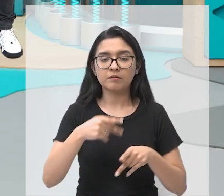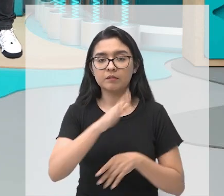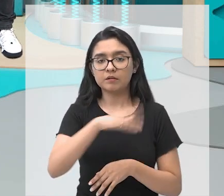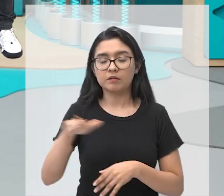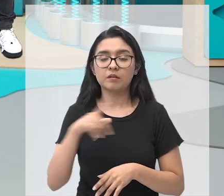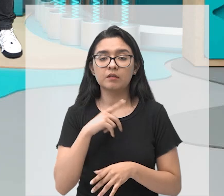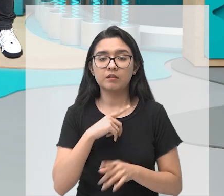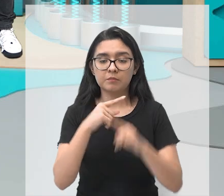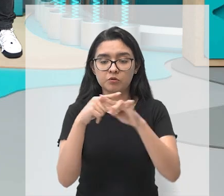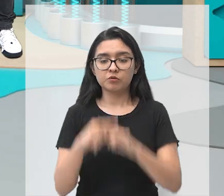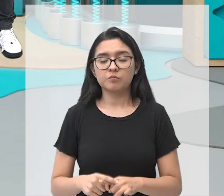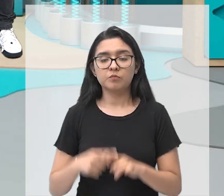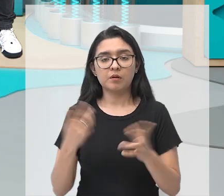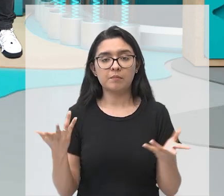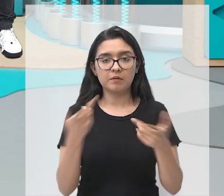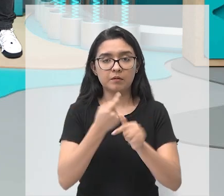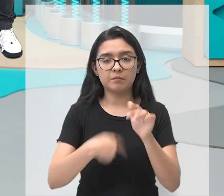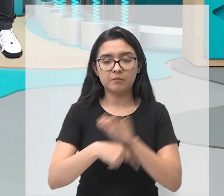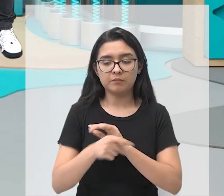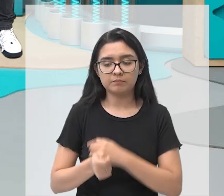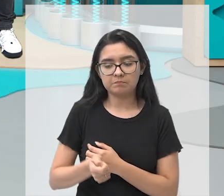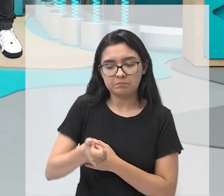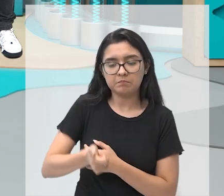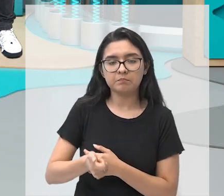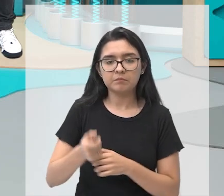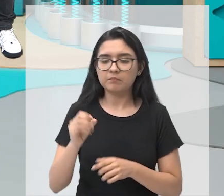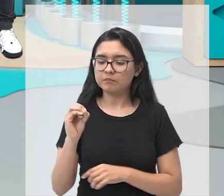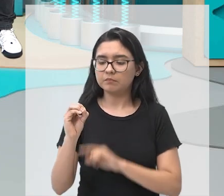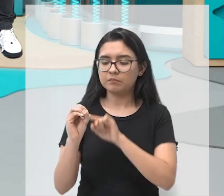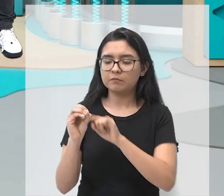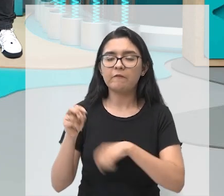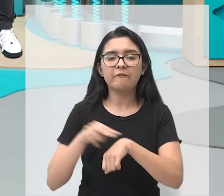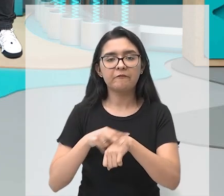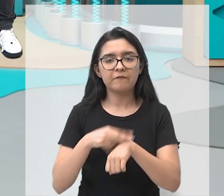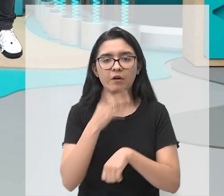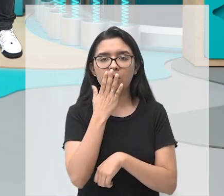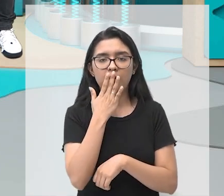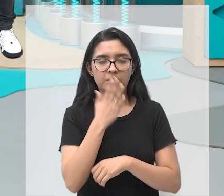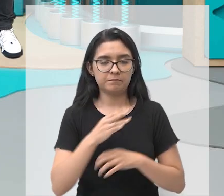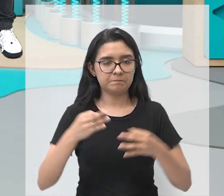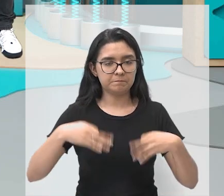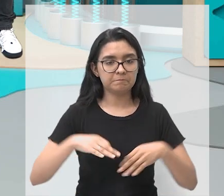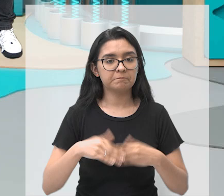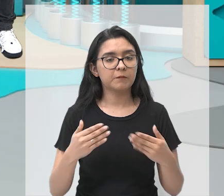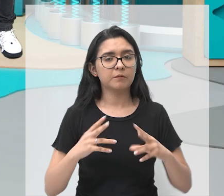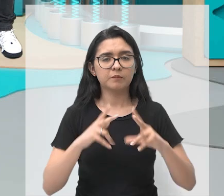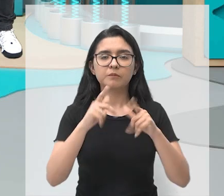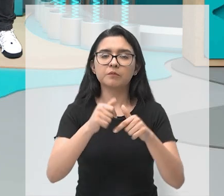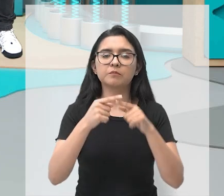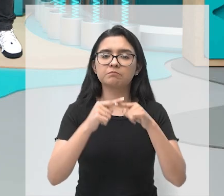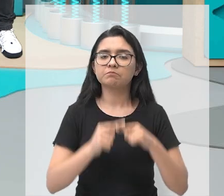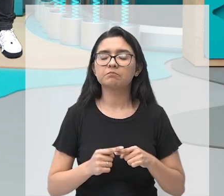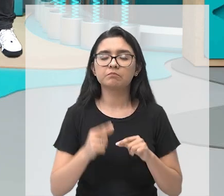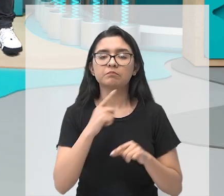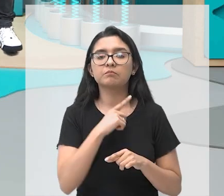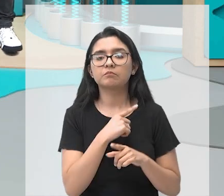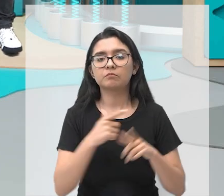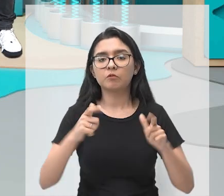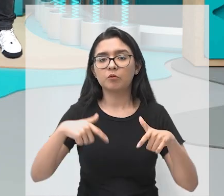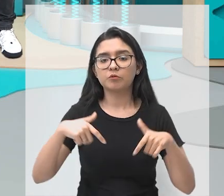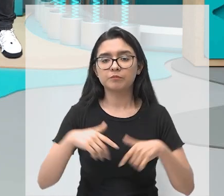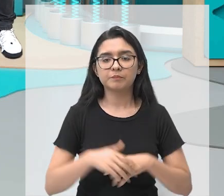exige habilidade de precisão no jogo com essas pequenas esferas de vidro coloridas. Todo jogo ele vai se fazer dentro